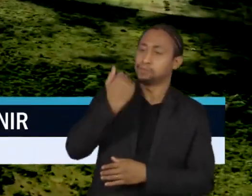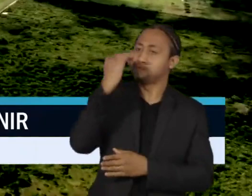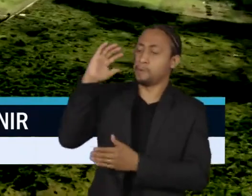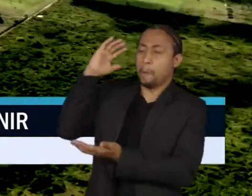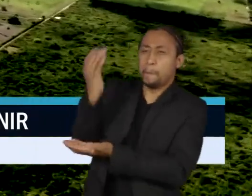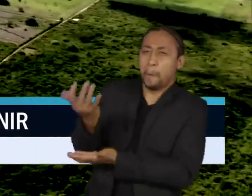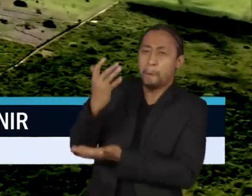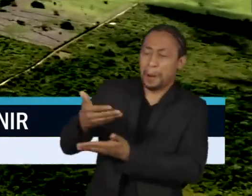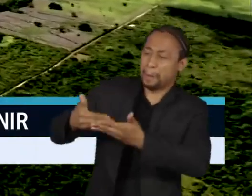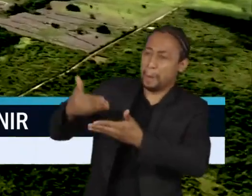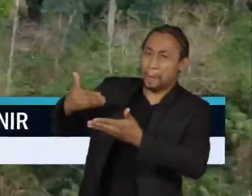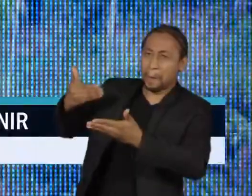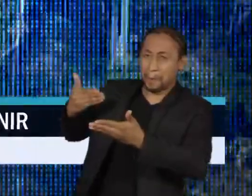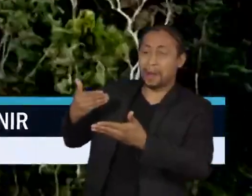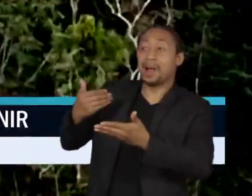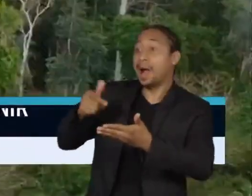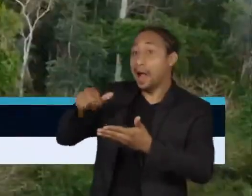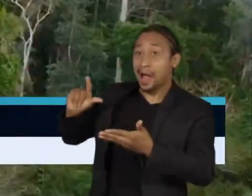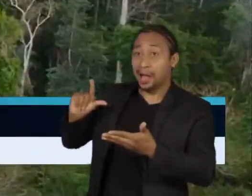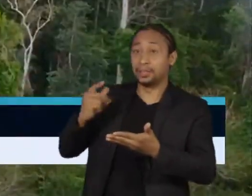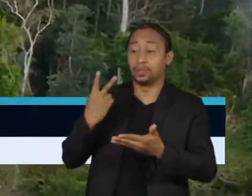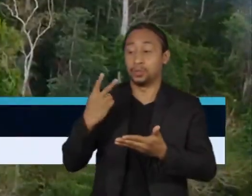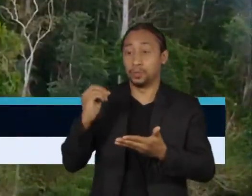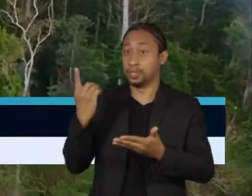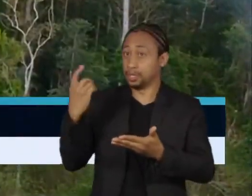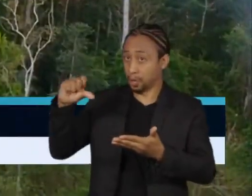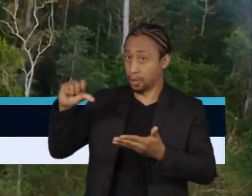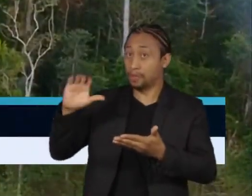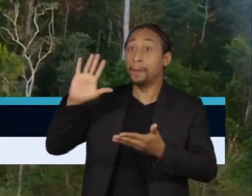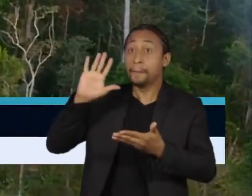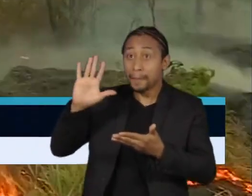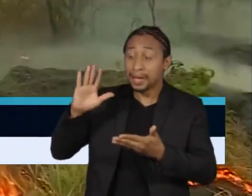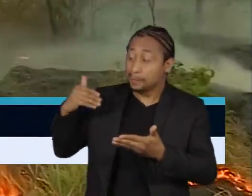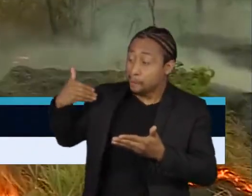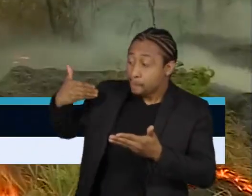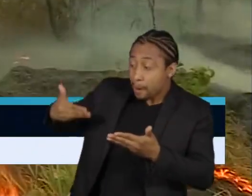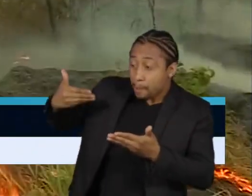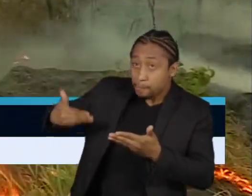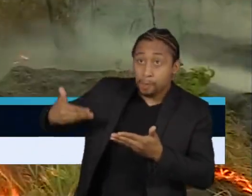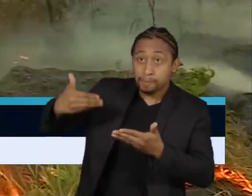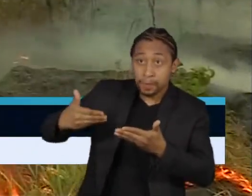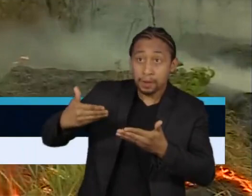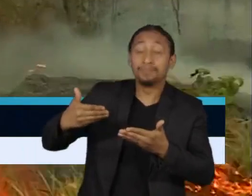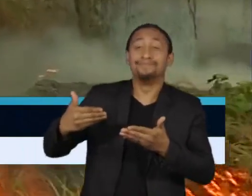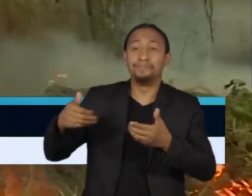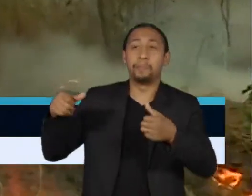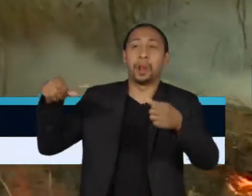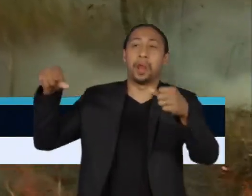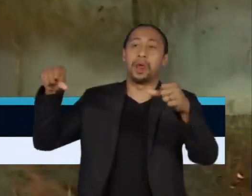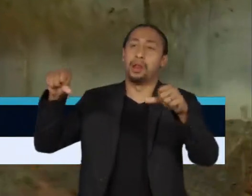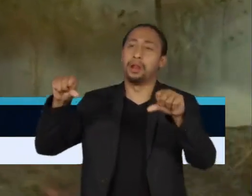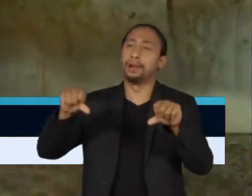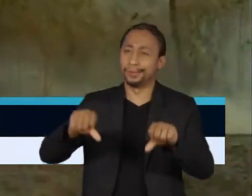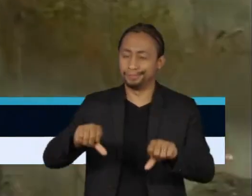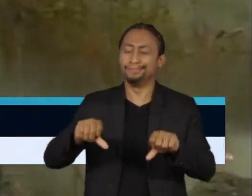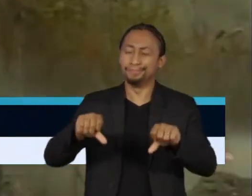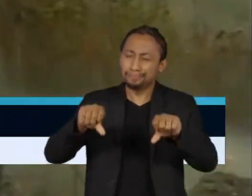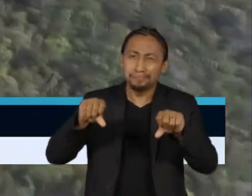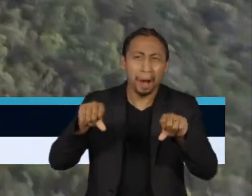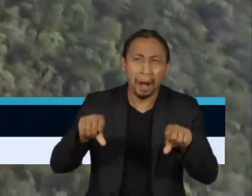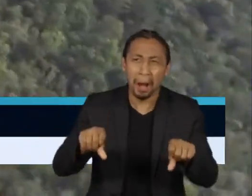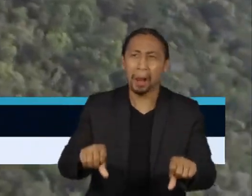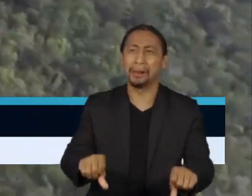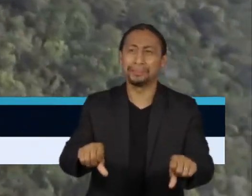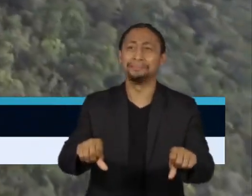ao poder em 2019. Mas de lá para cá, a situação piorou, e muito.